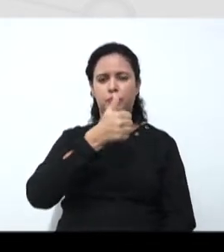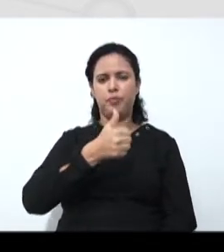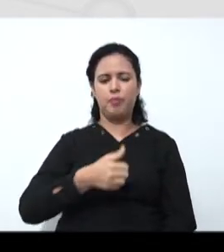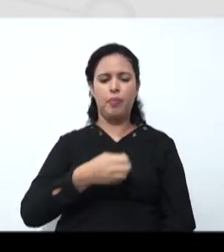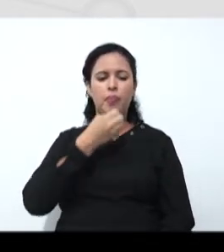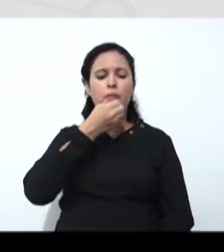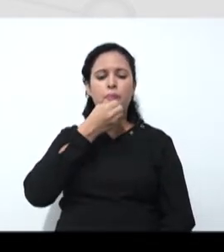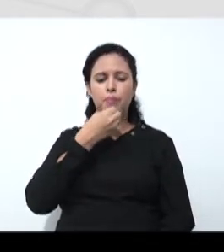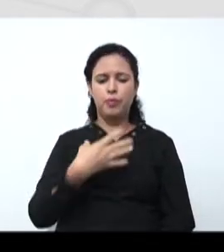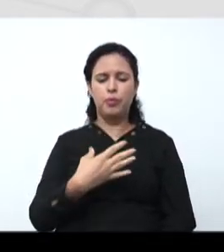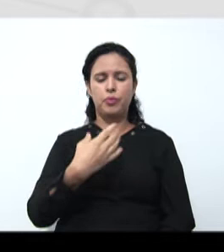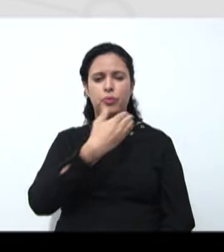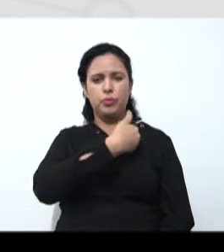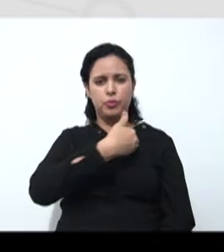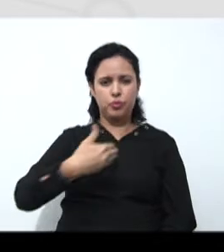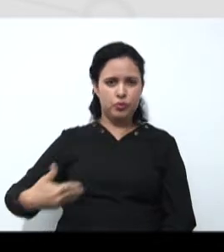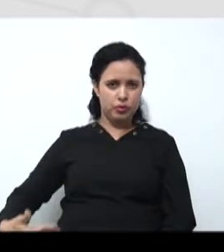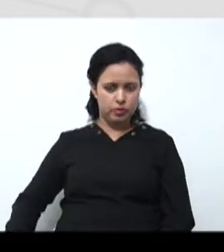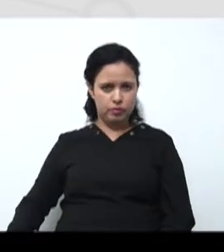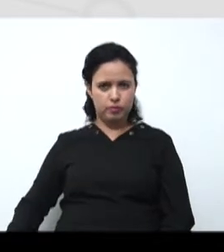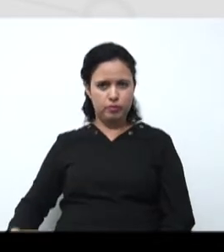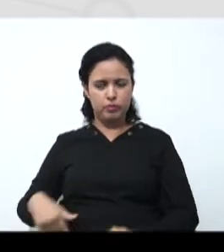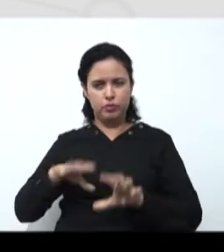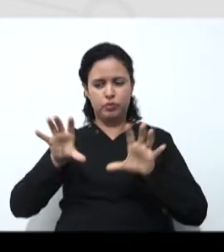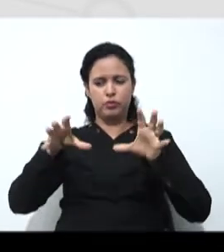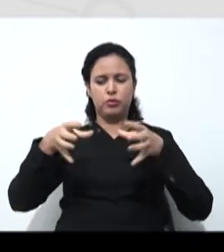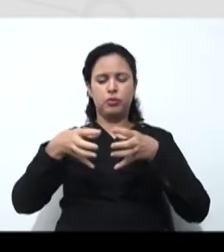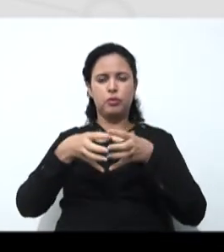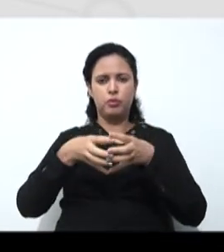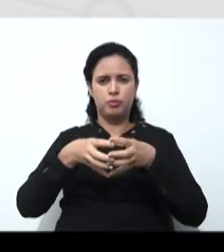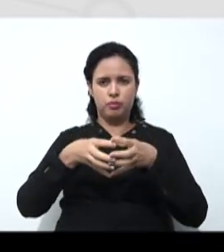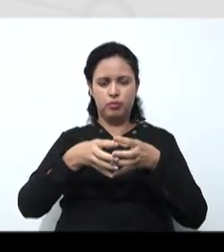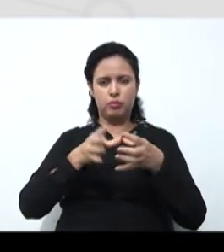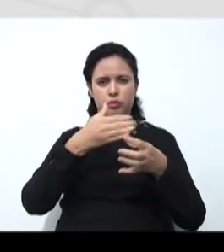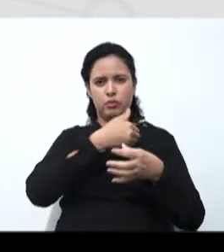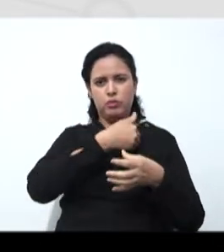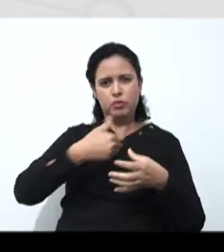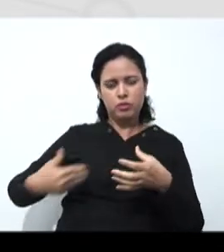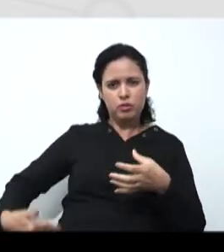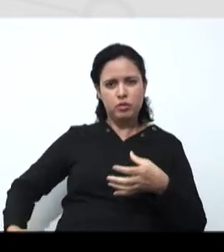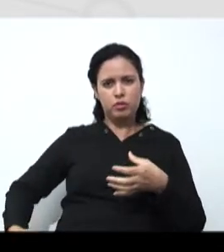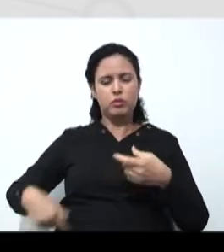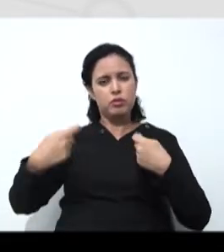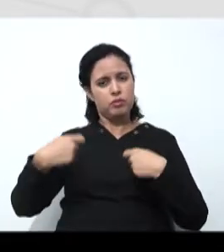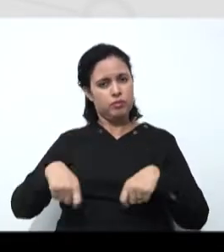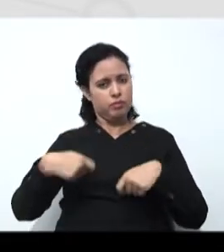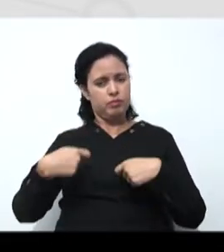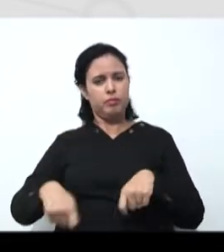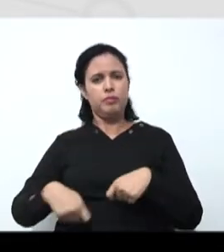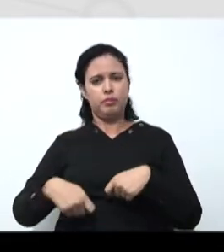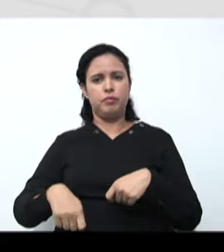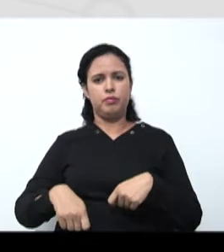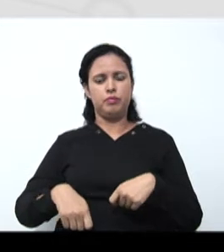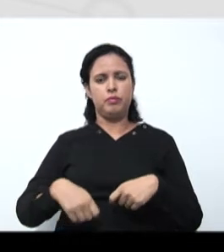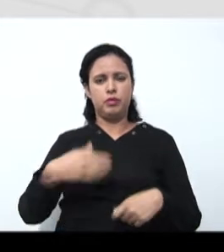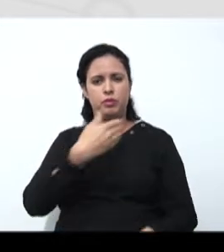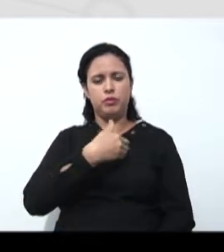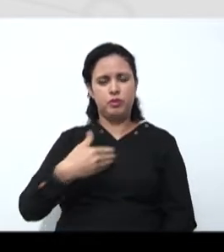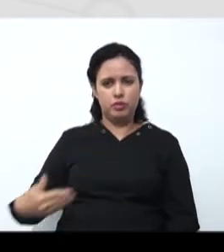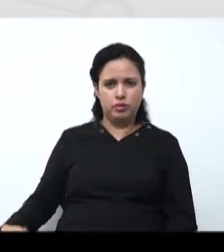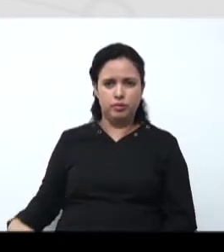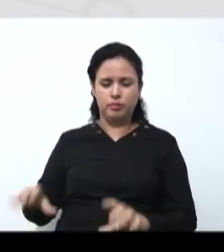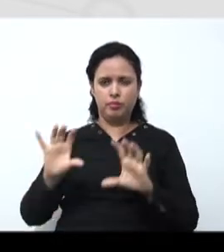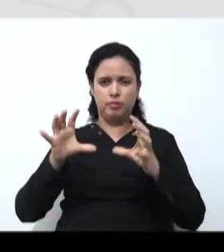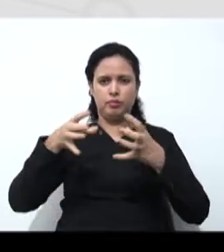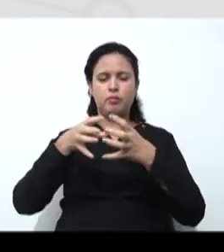bom governo. Se eu estou num governo coletivo, então eu preciso governar com a coletividade. Isso